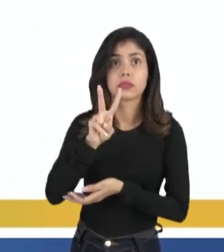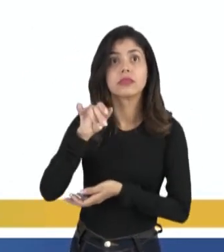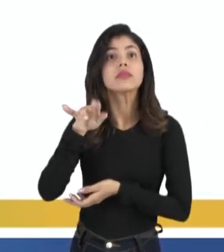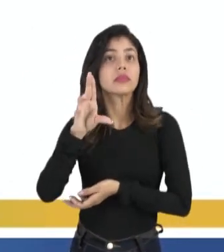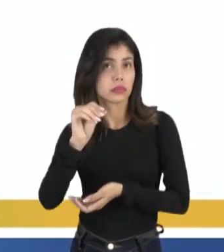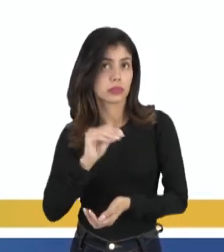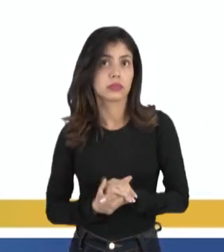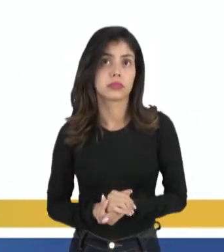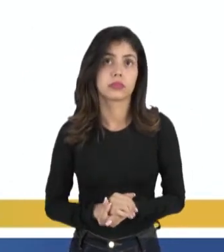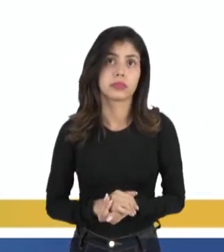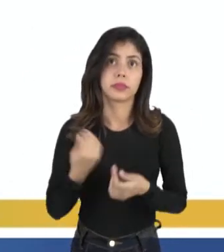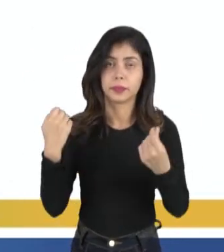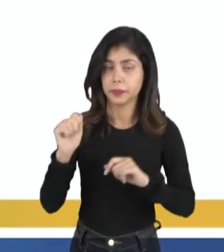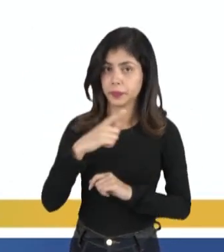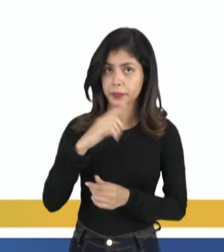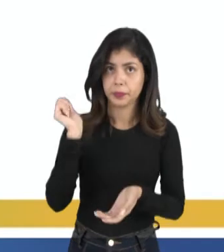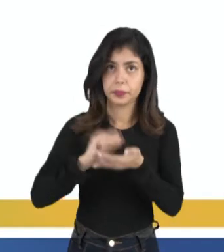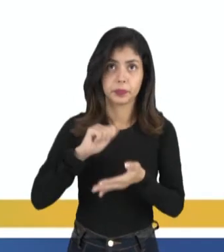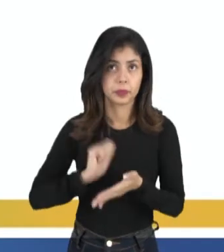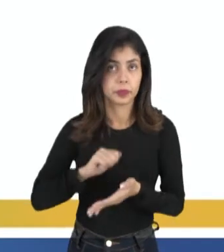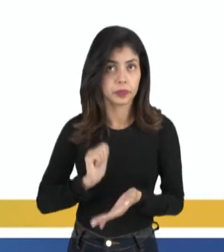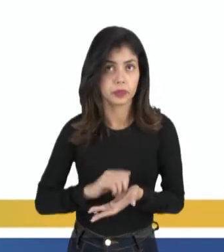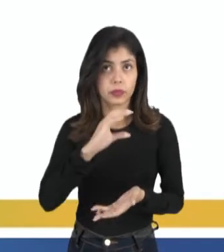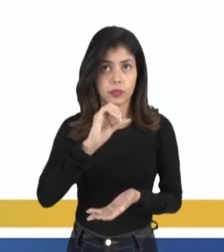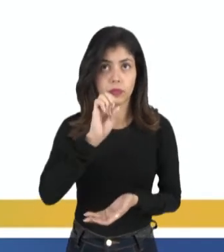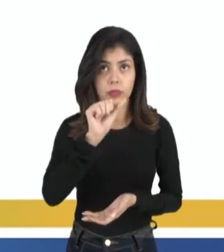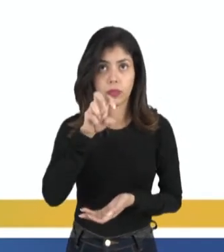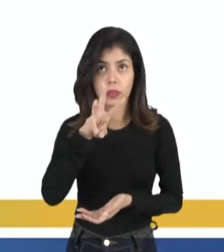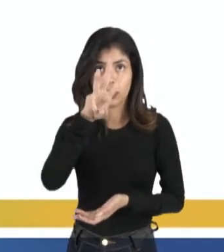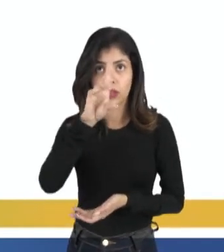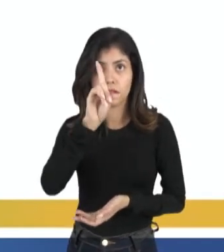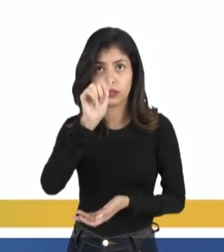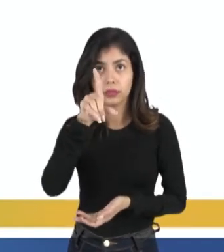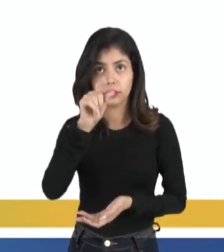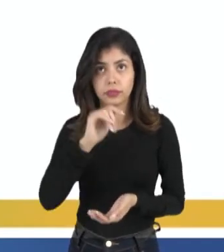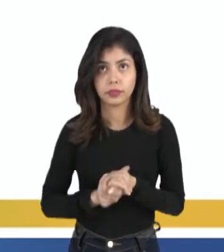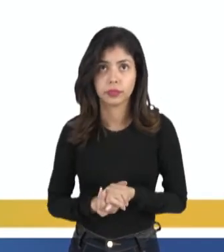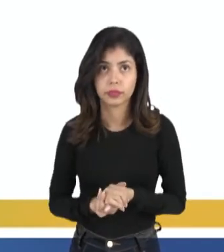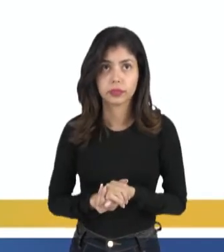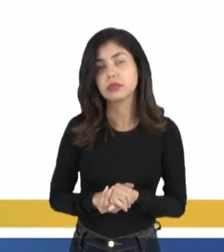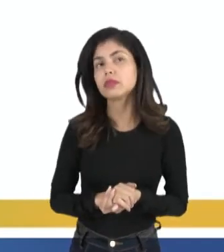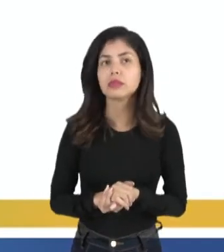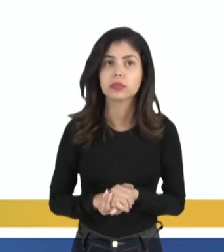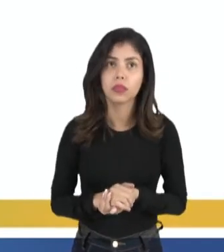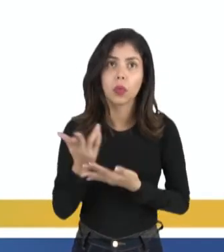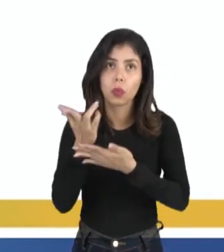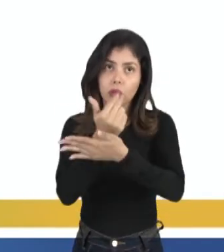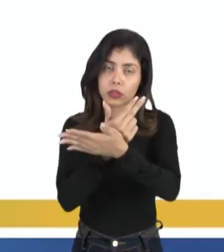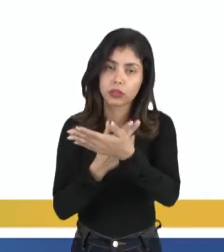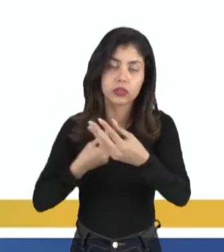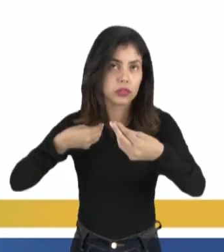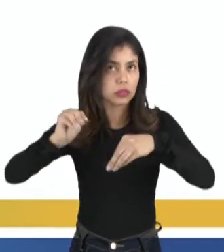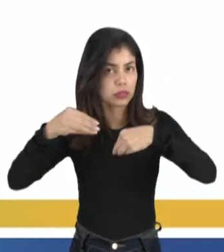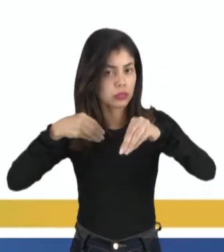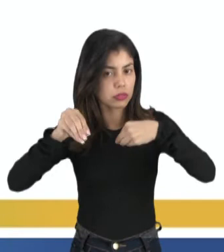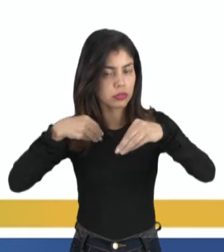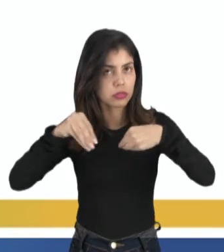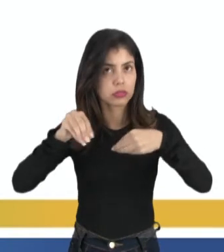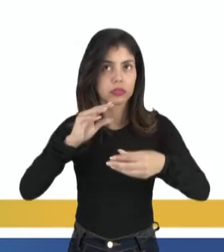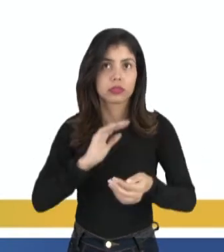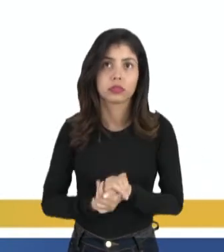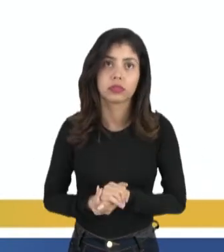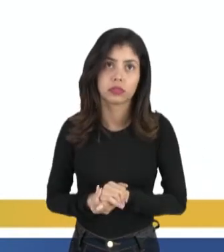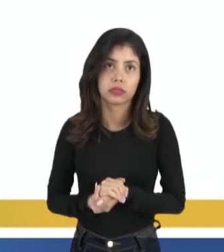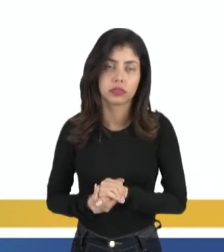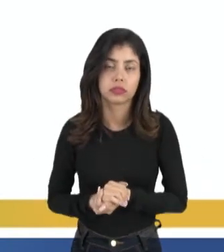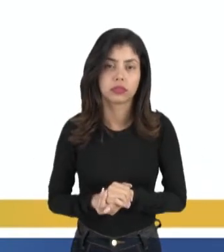dessa Vanguarda merecem destaque o escritor né Oswaldo de Andrade e foi um dos escritores